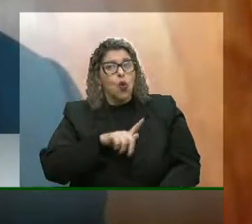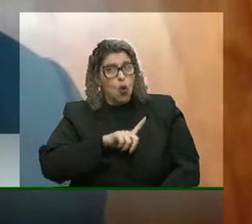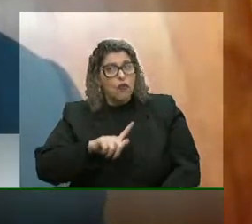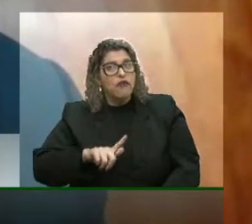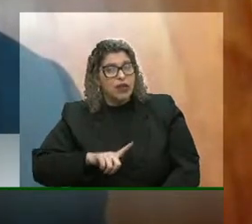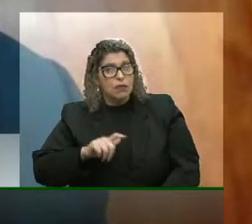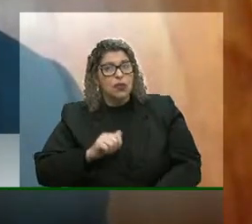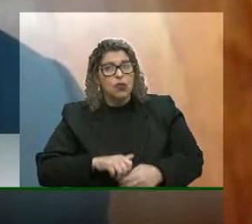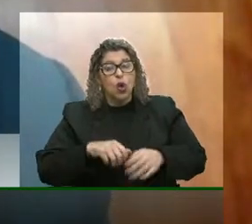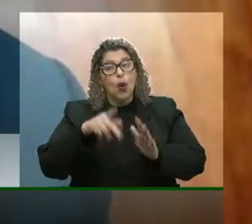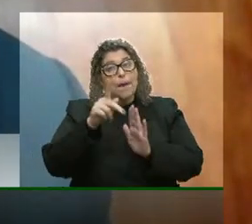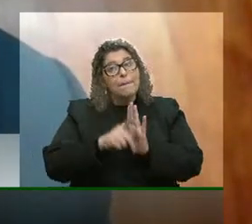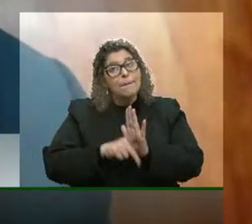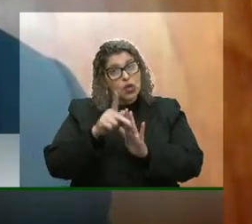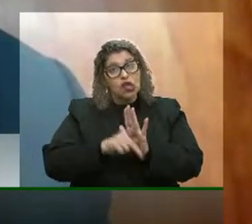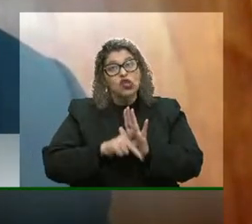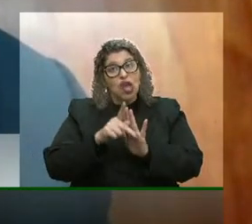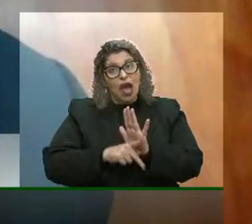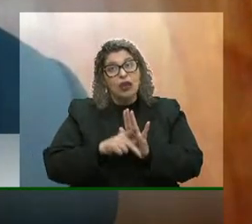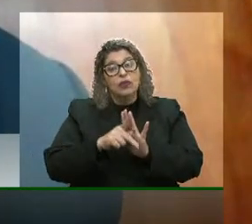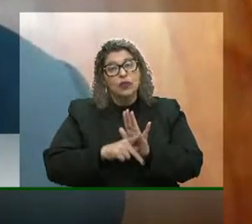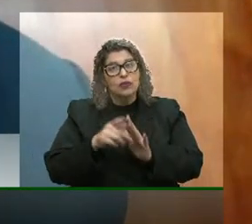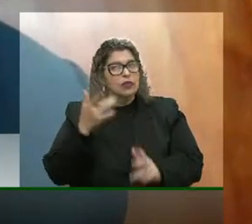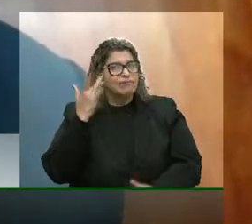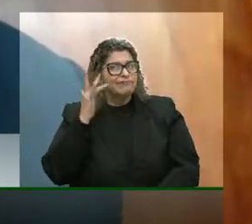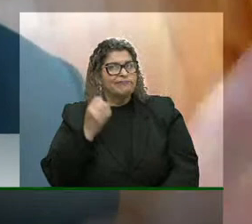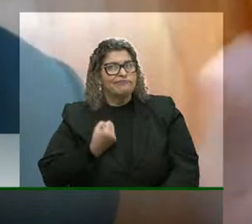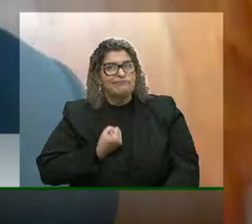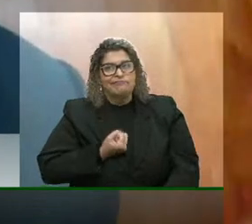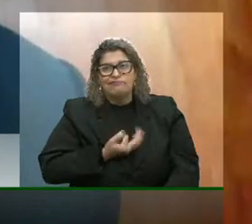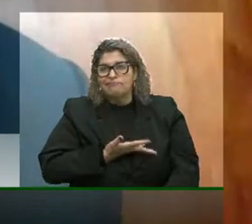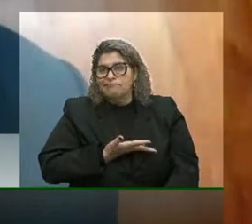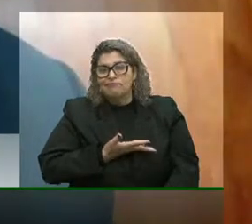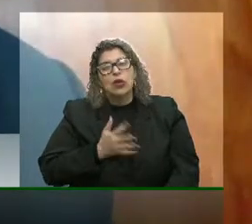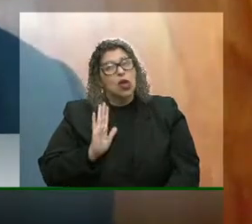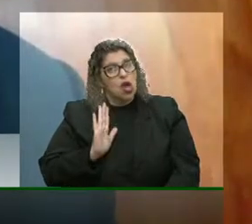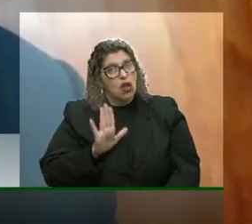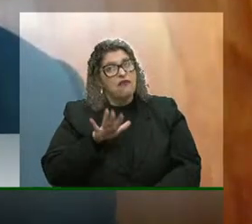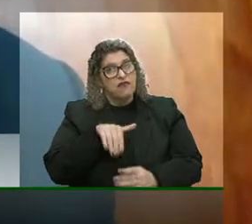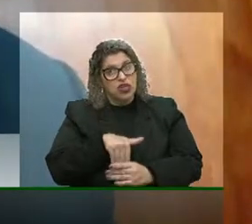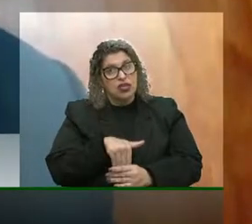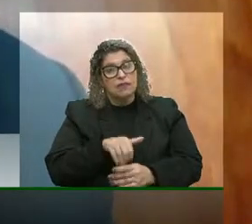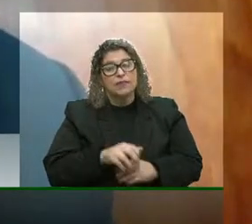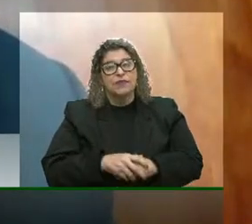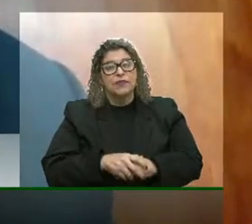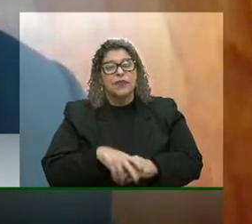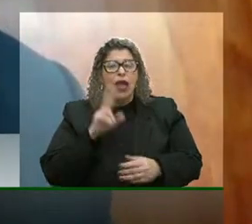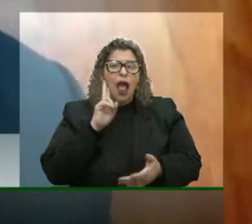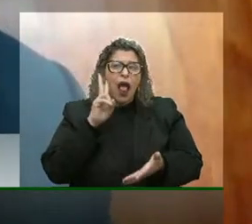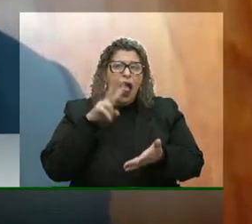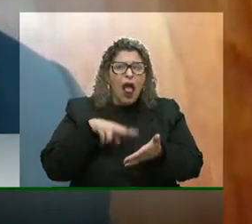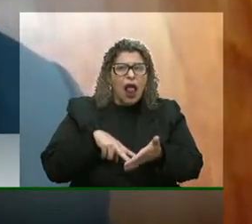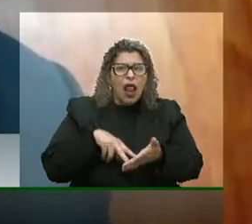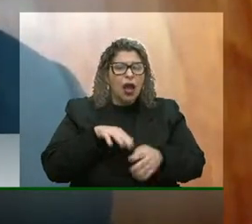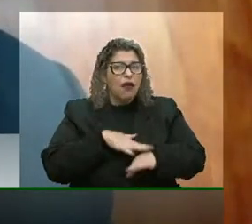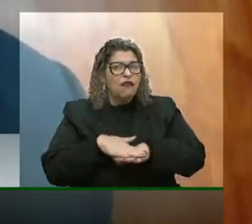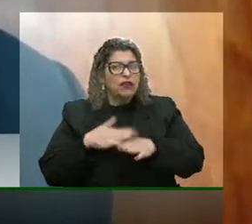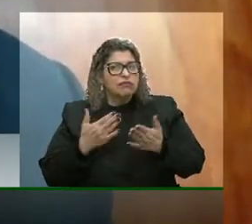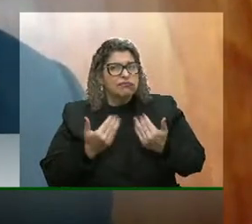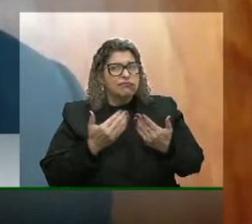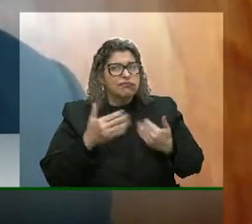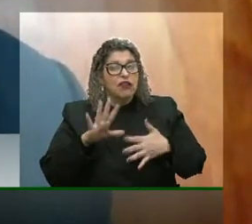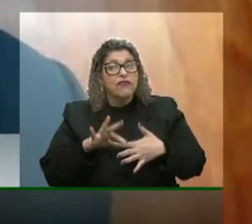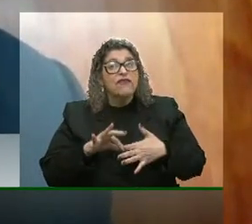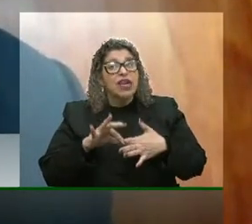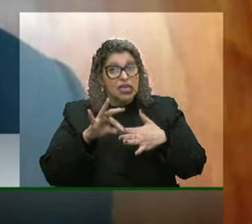um projeto, que eu não me lembro o número, que está para votar em seguida. Então, lendo o projeto e conversando com o deputado Frederico, eu